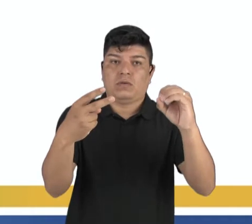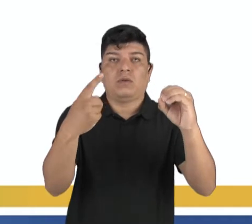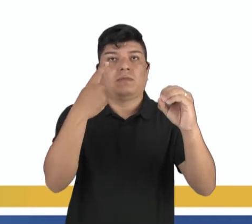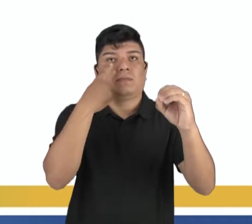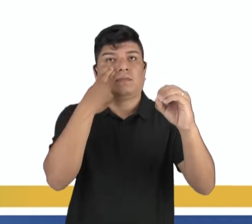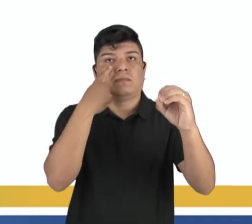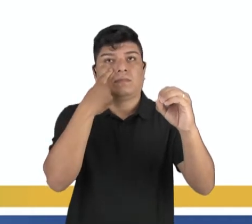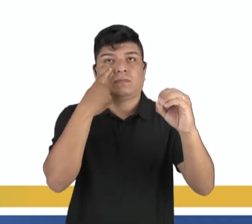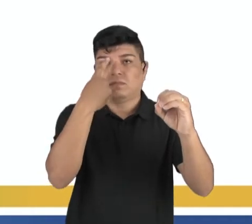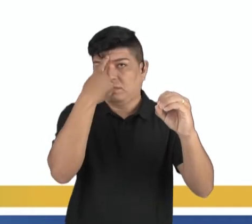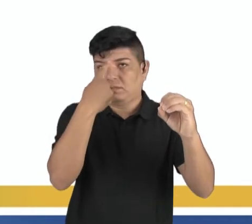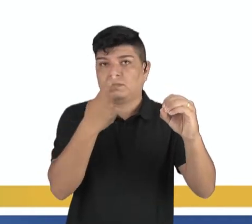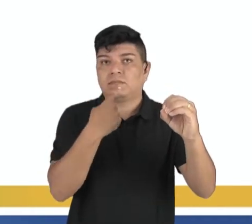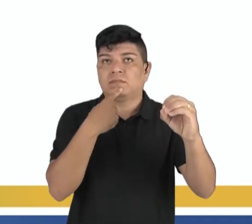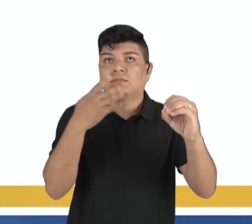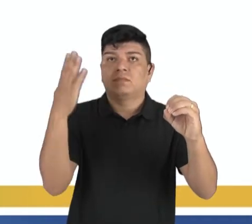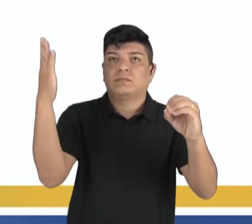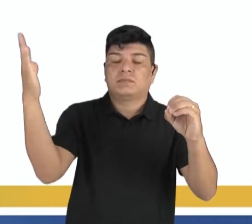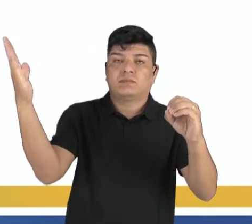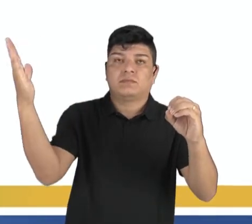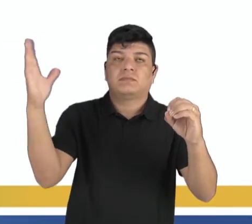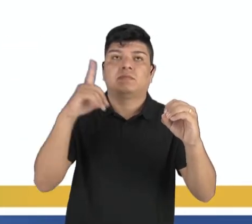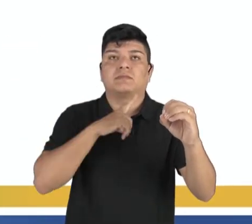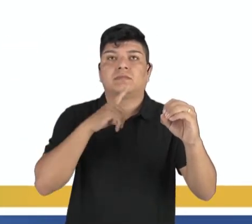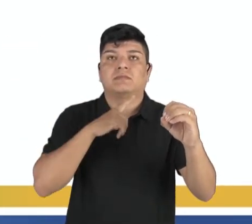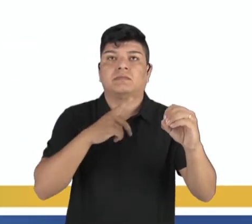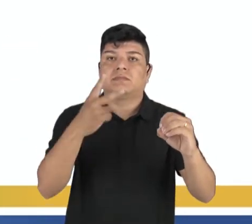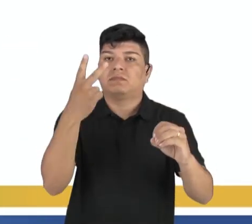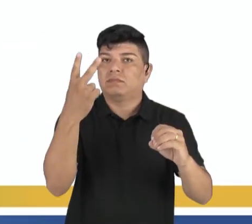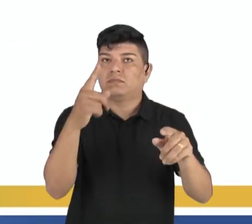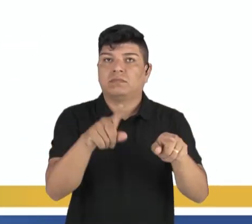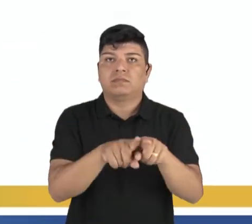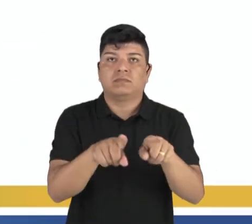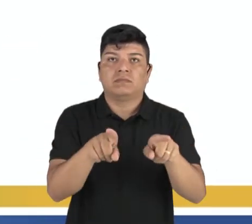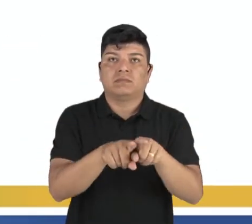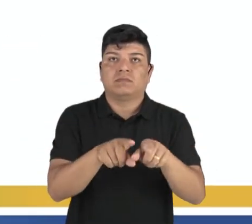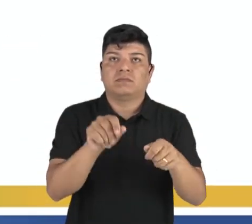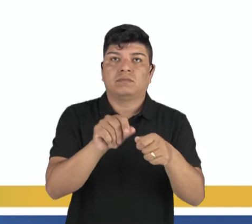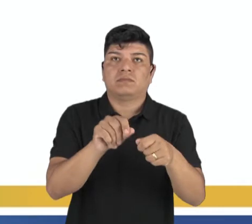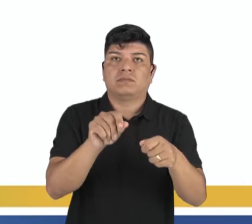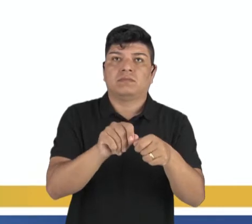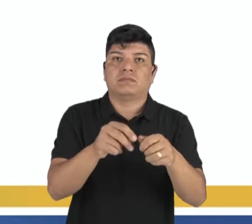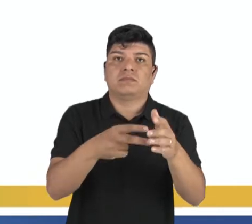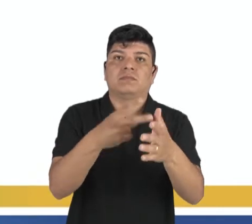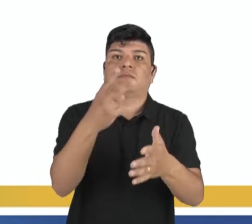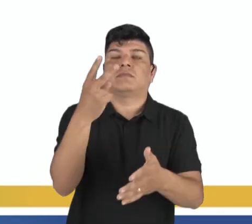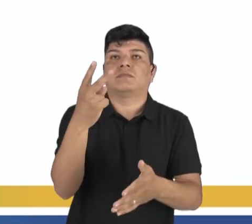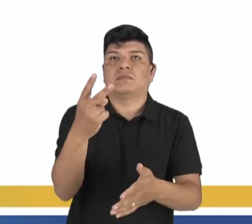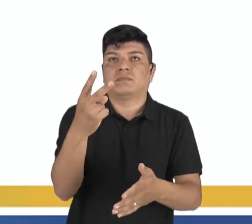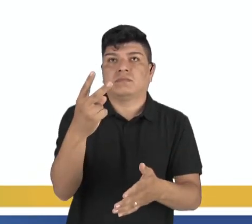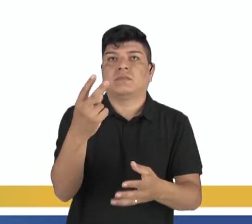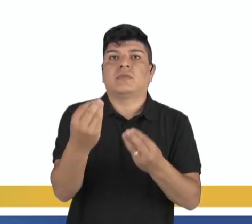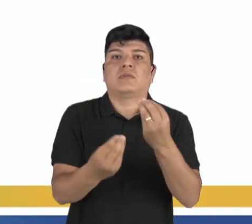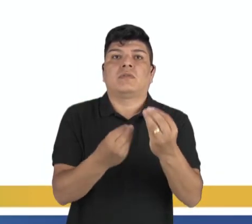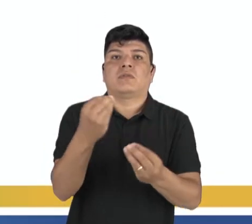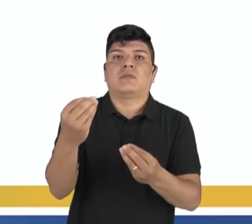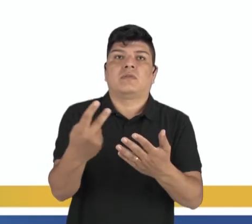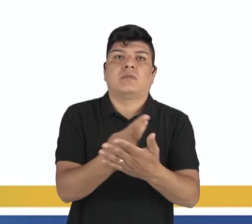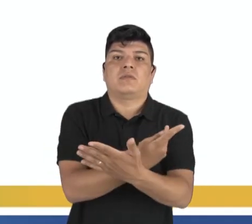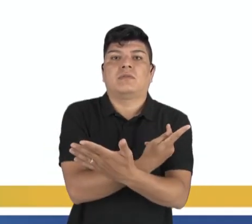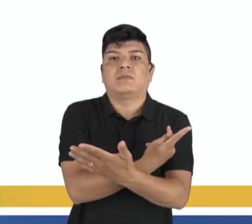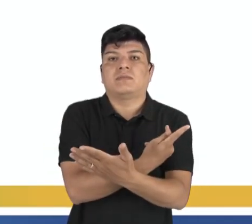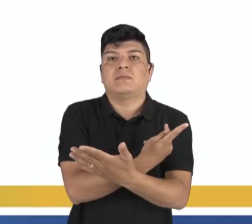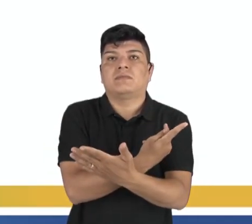observa em que eu tenho ali a minha figura original e tenho mais duas no caso fórum feito duas votações e como que funcionou